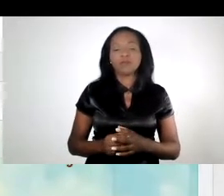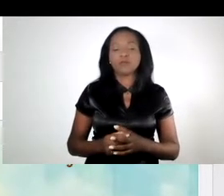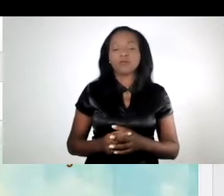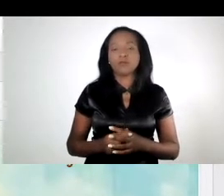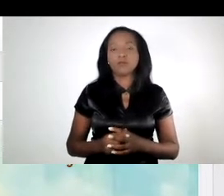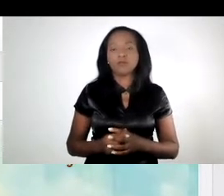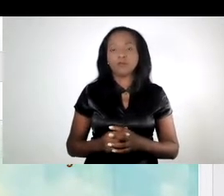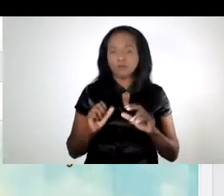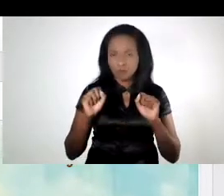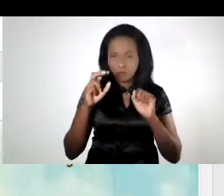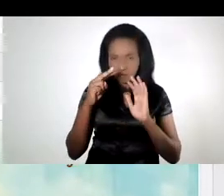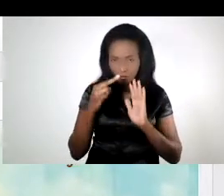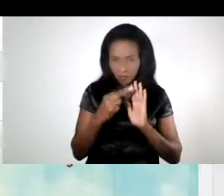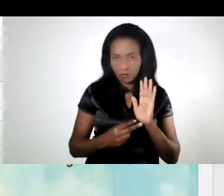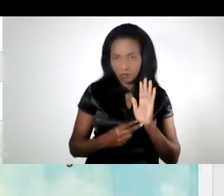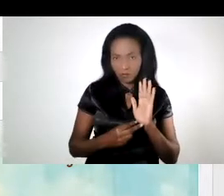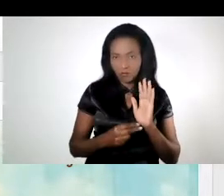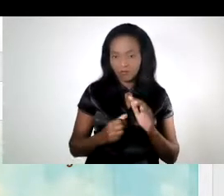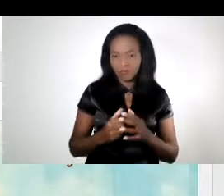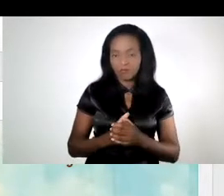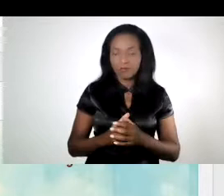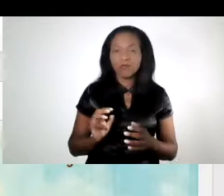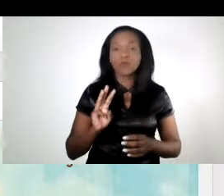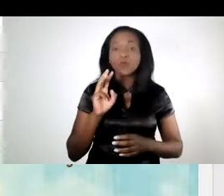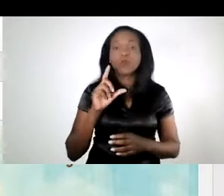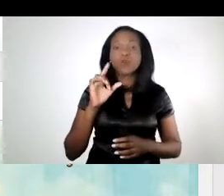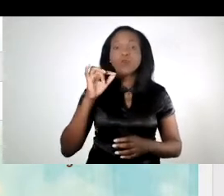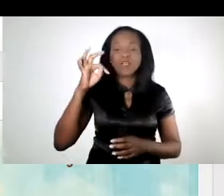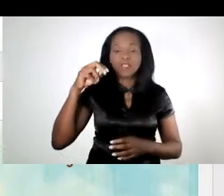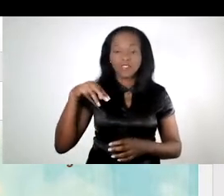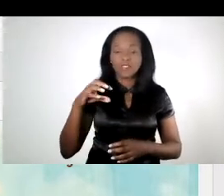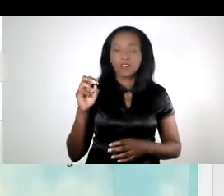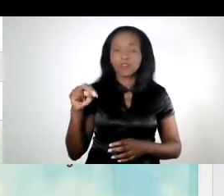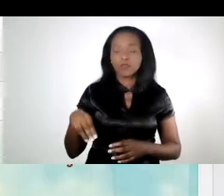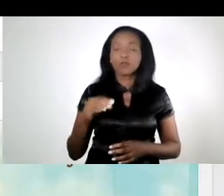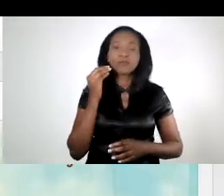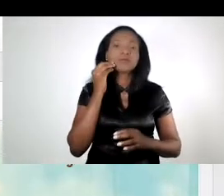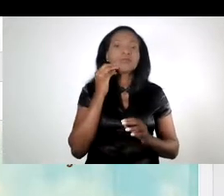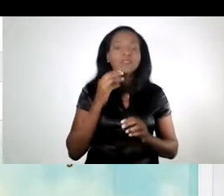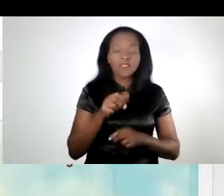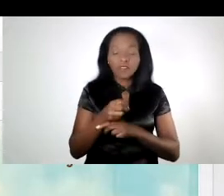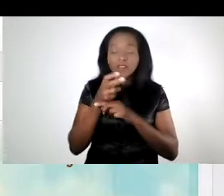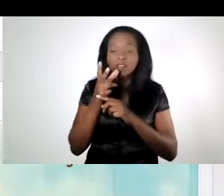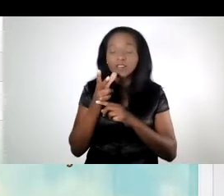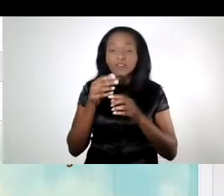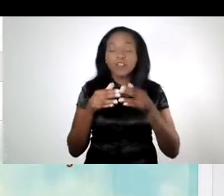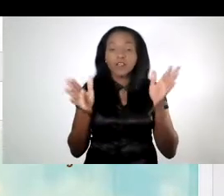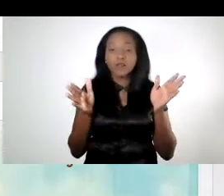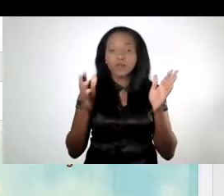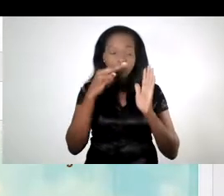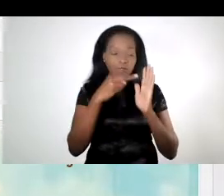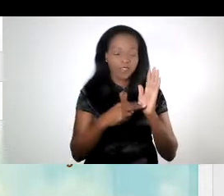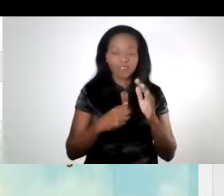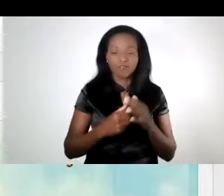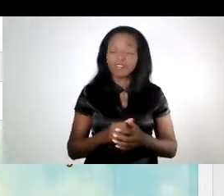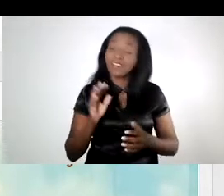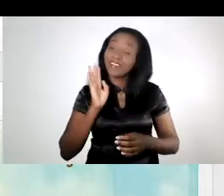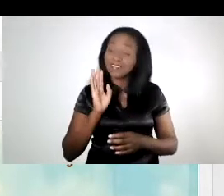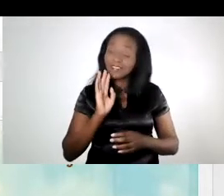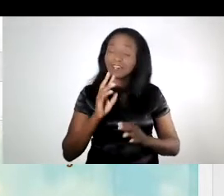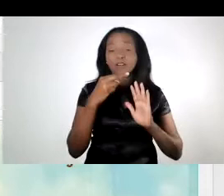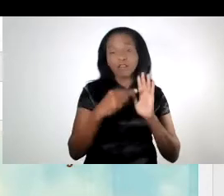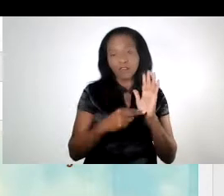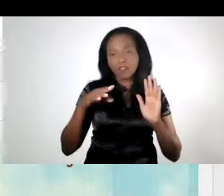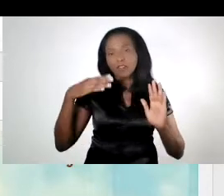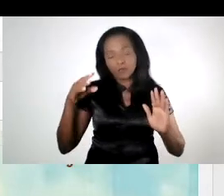Posso ler essa página enquanto o Wellington está tentando ligar a câmera para ler? Ai, que legal! Então leia enquanto o Wellington...